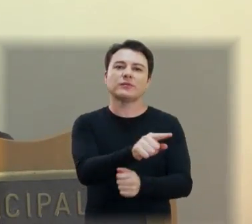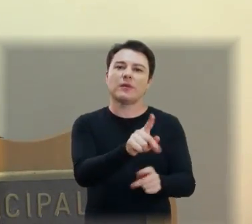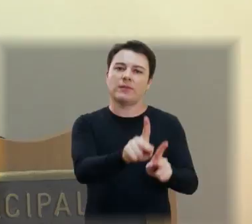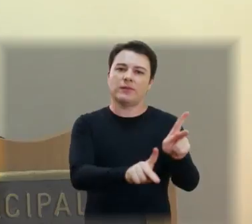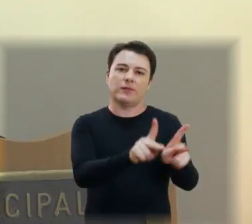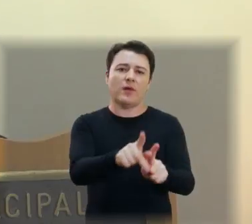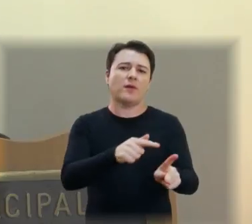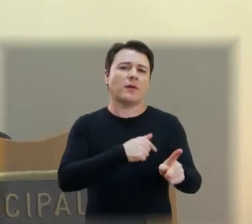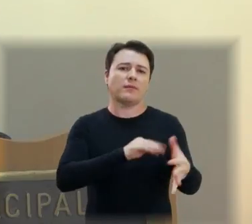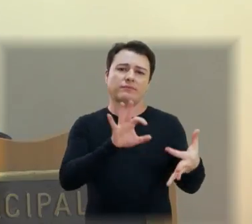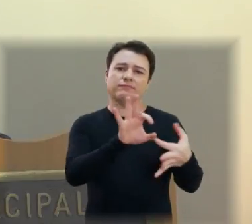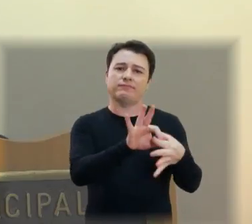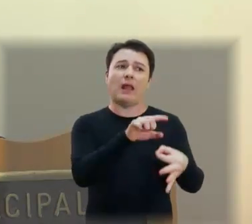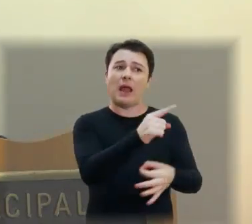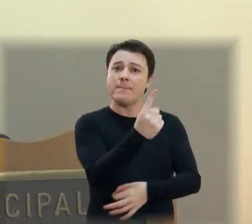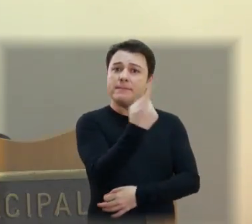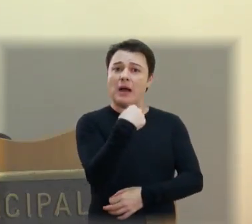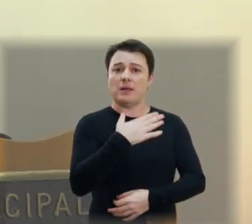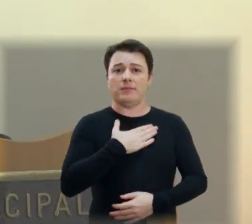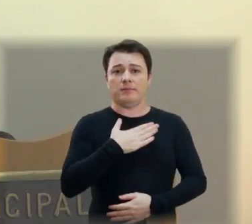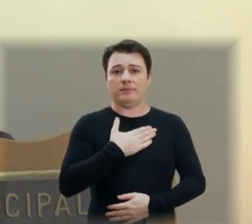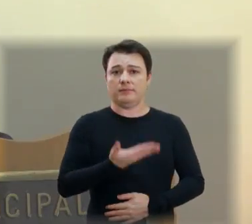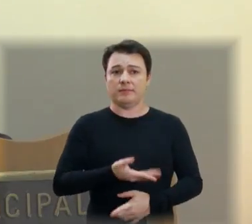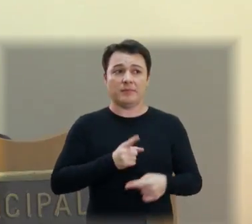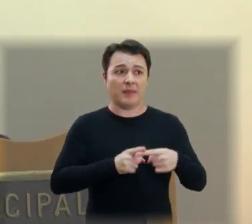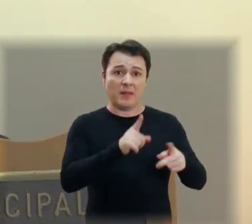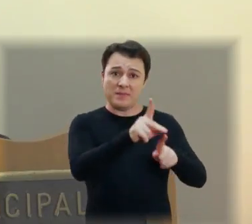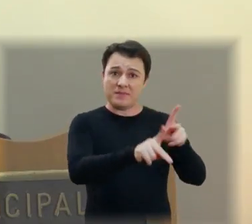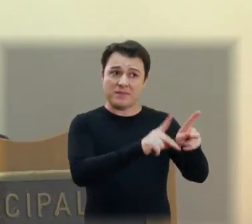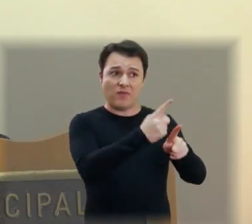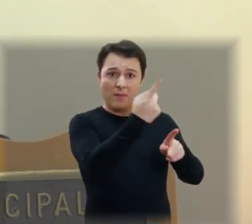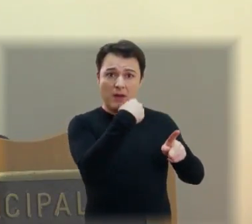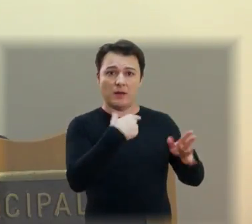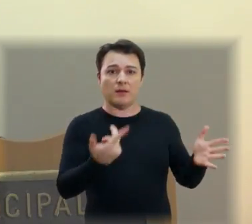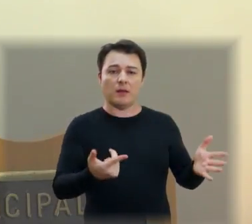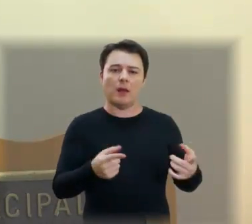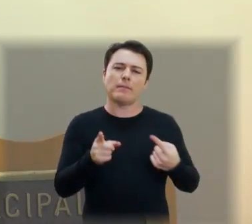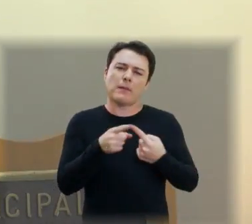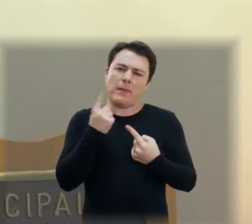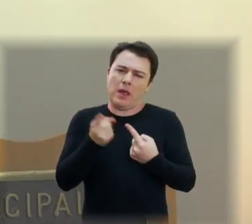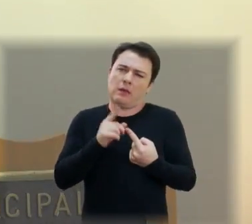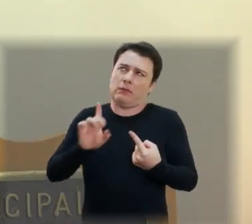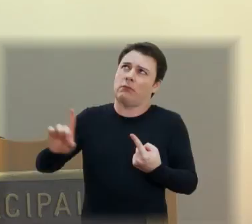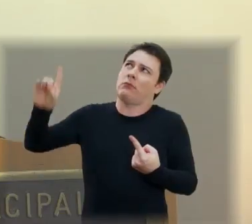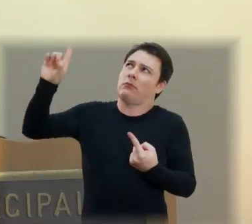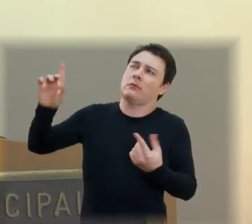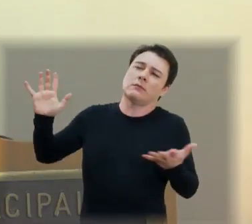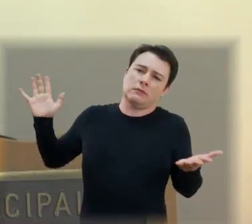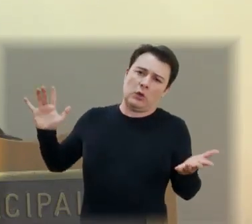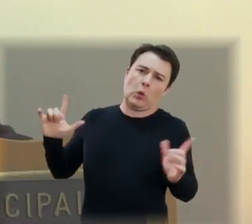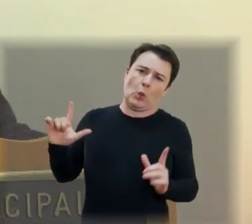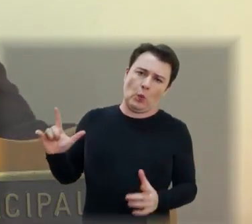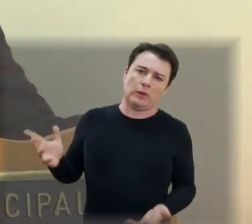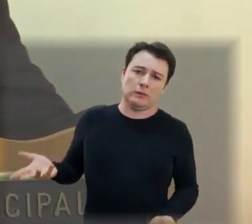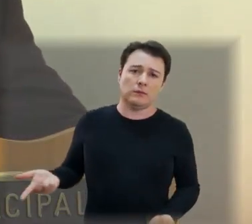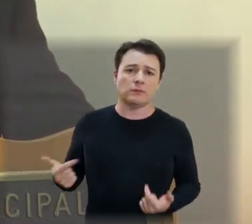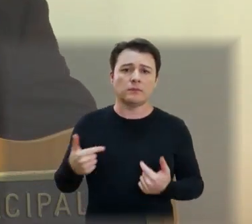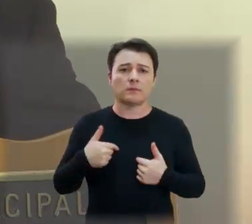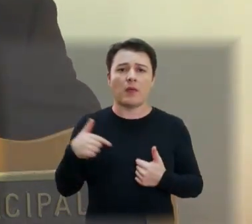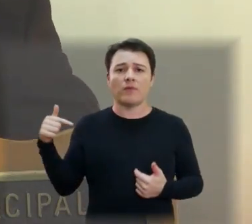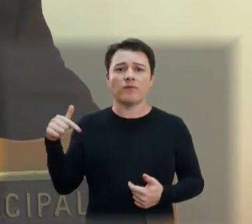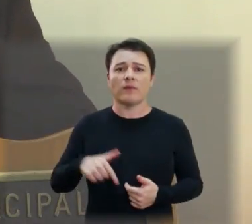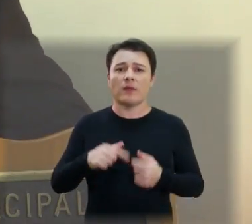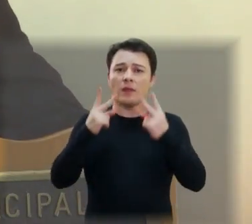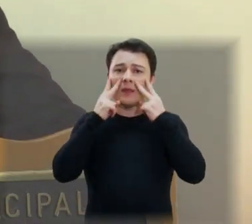povo, que eu sei que sem o povo nós não faz nada, primeiramente Deus. Então, estou aqui fazendo esse